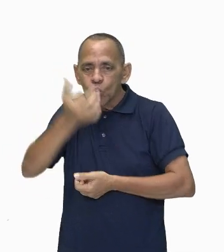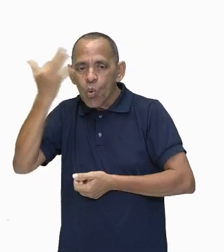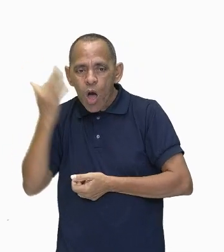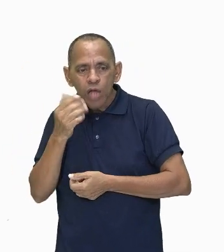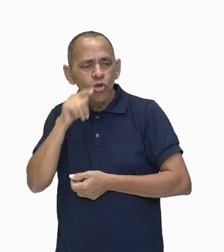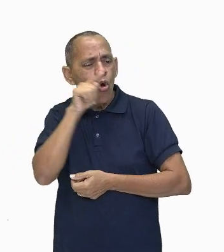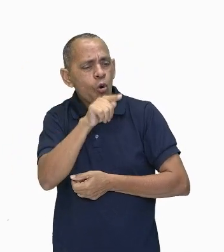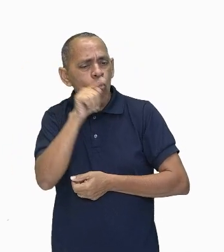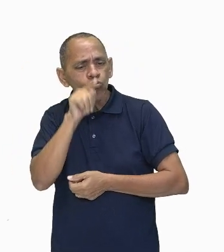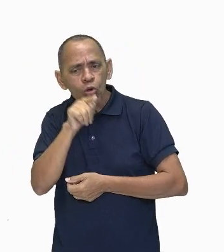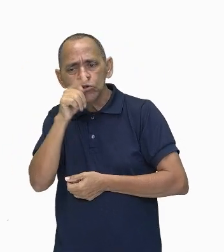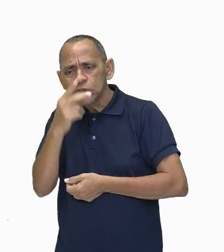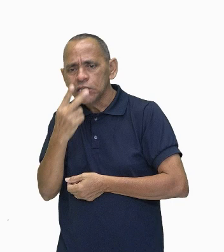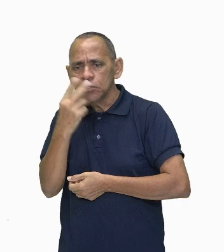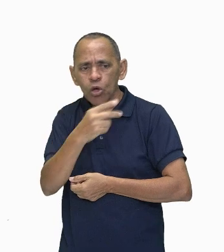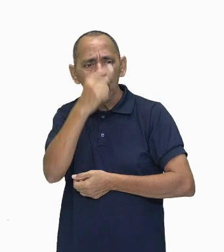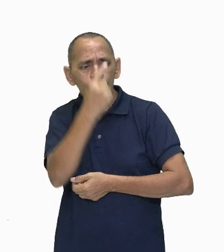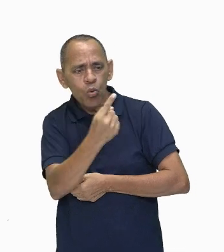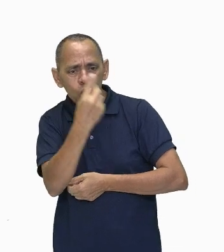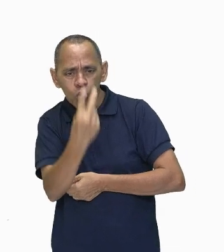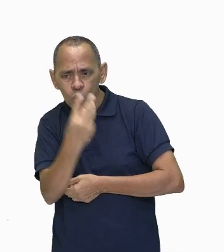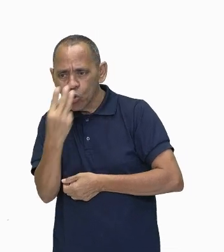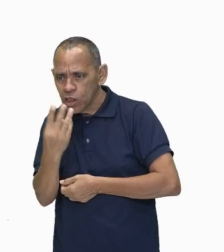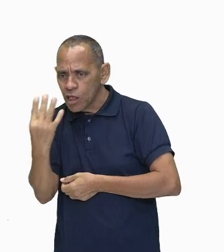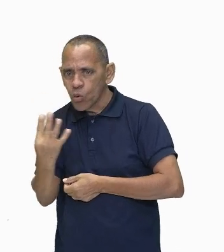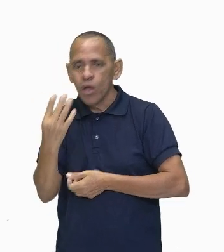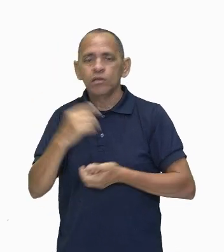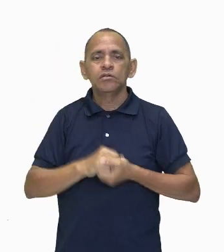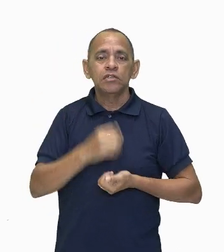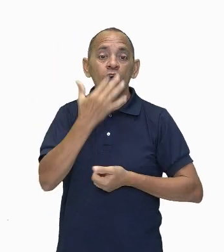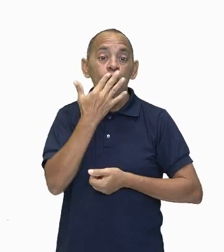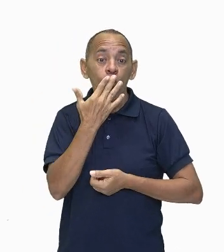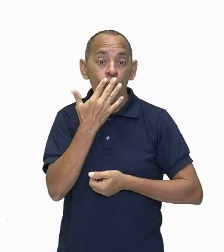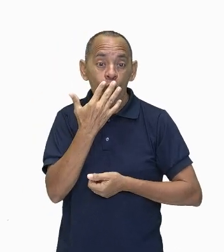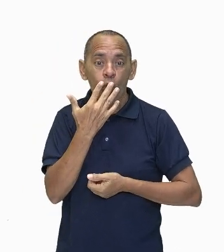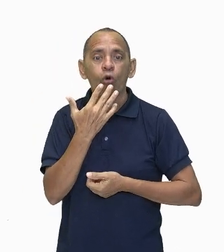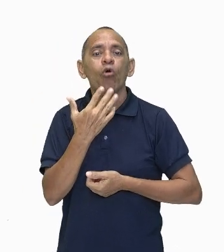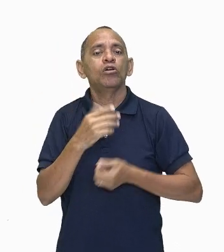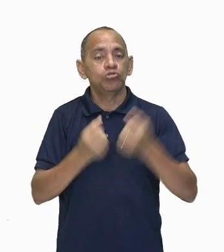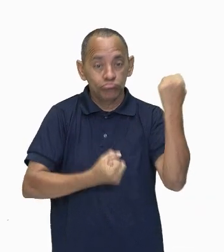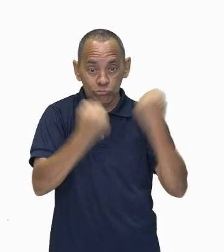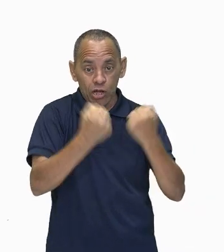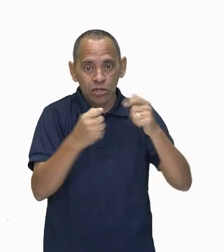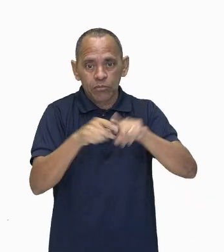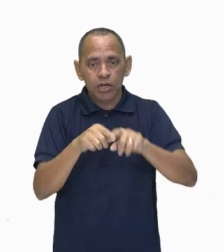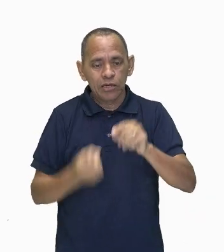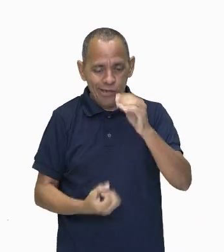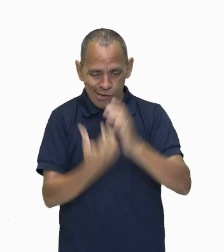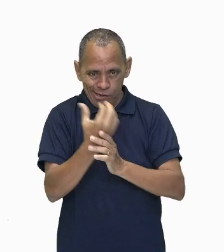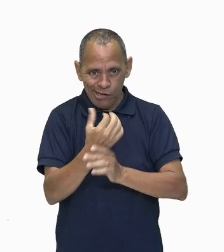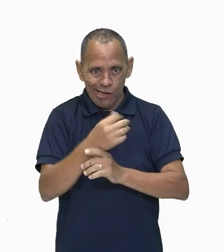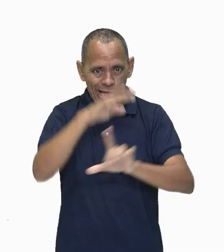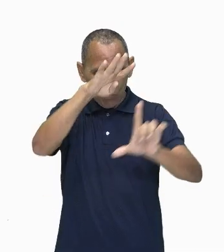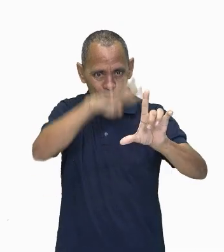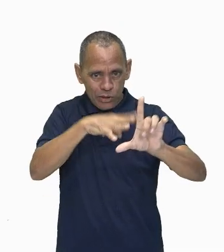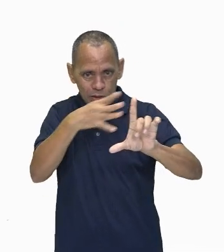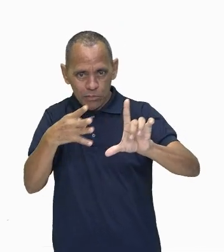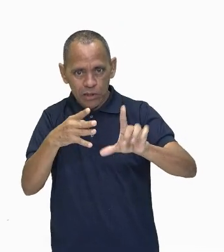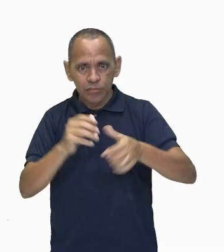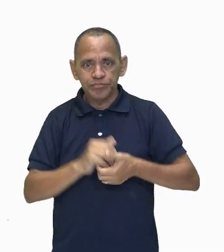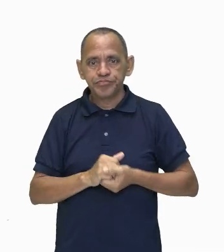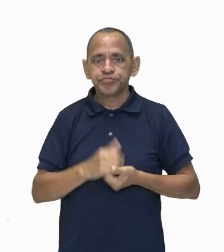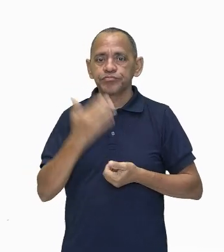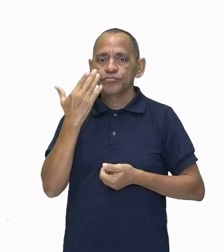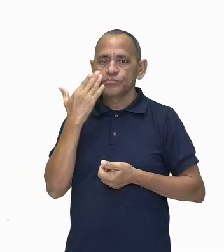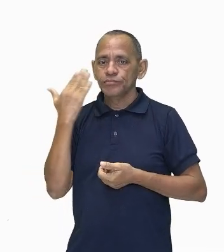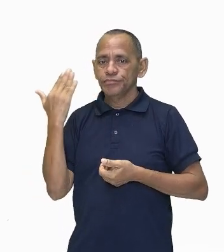as cores dos carros, né? Com isso, a gente logo cria uma tabela. Vamos ver a nossa tabela aí. Tá